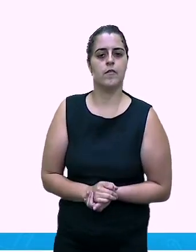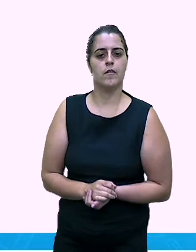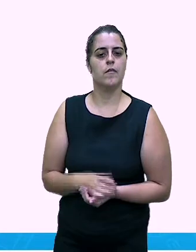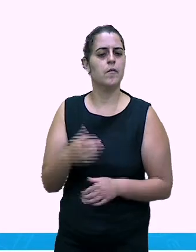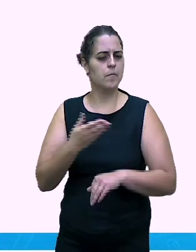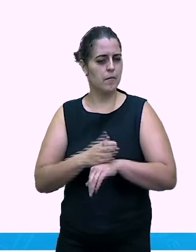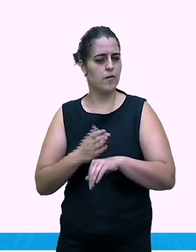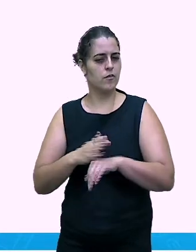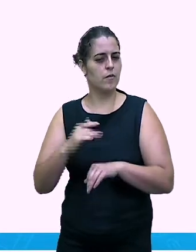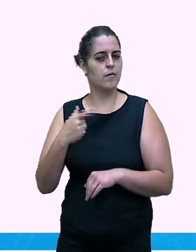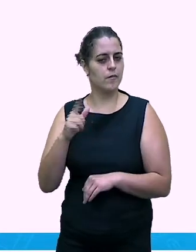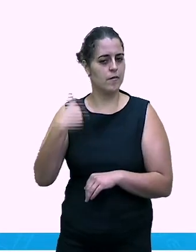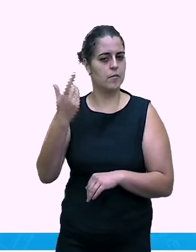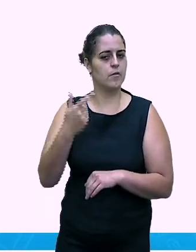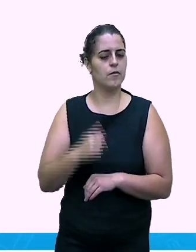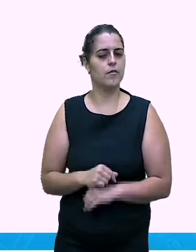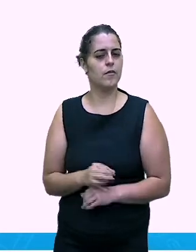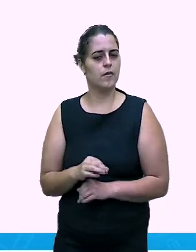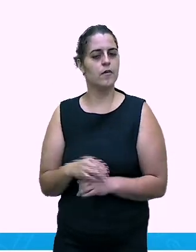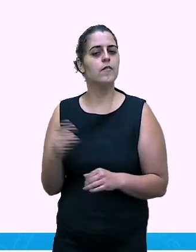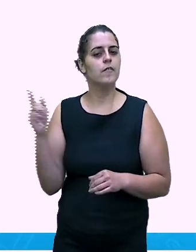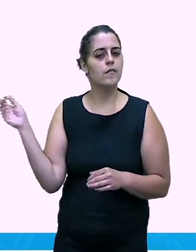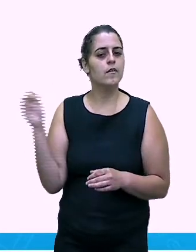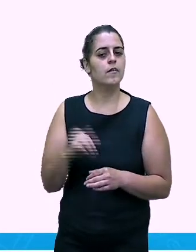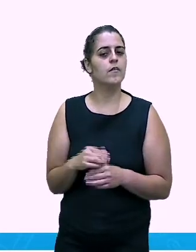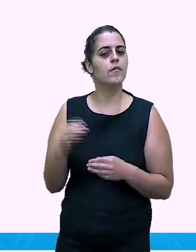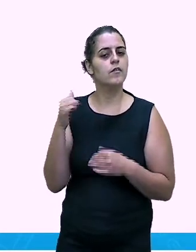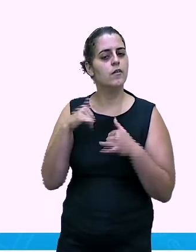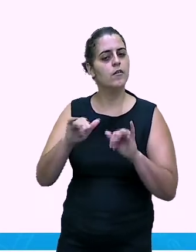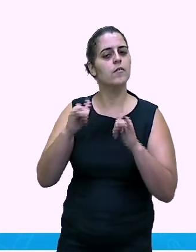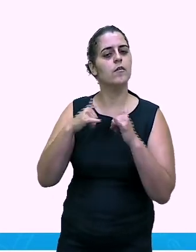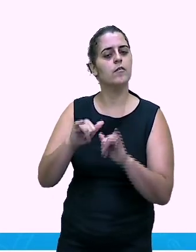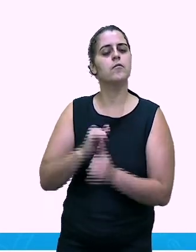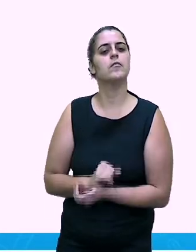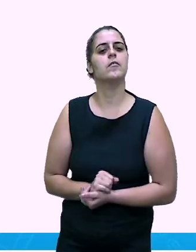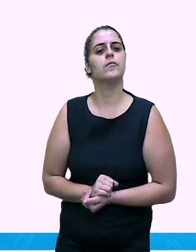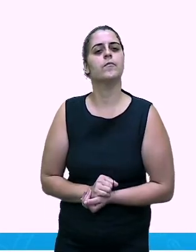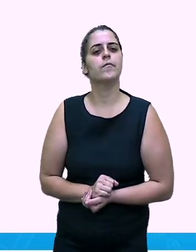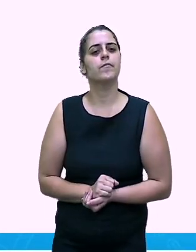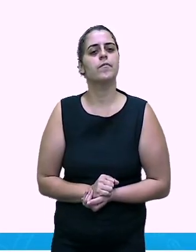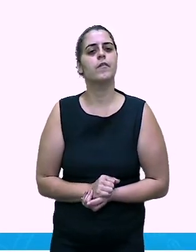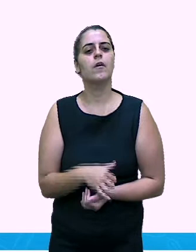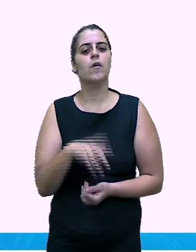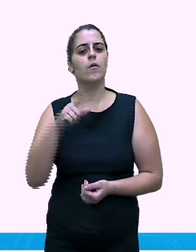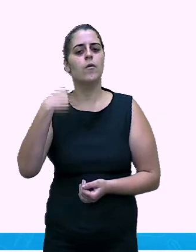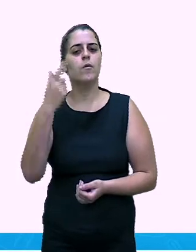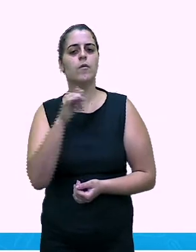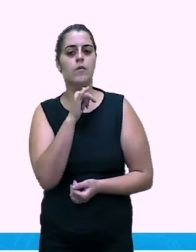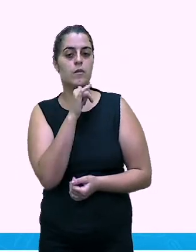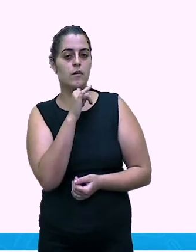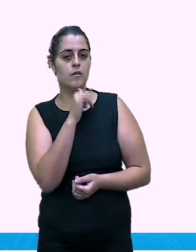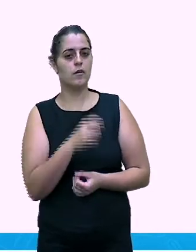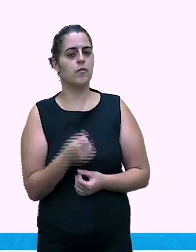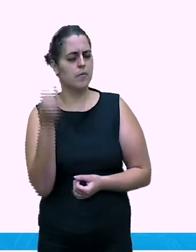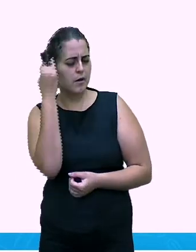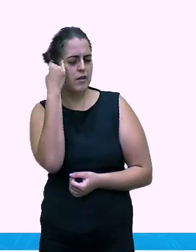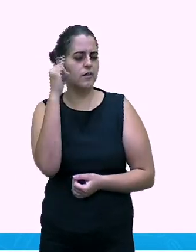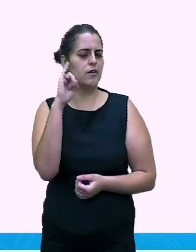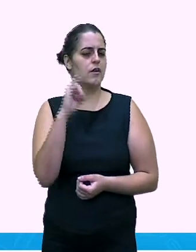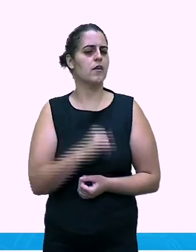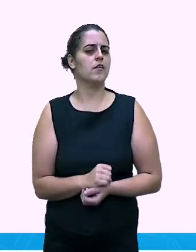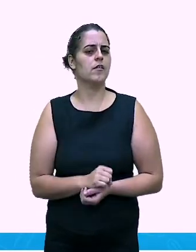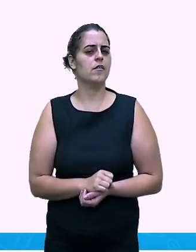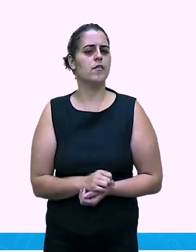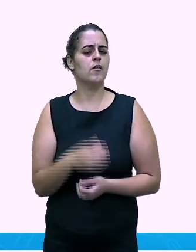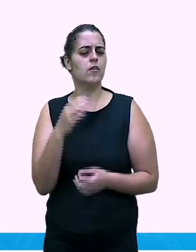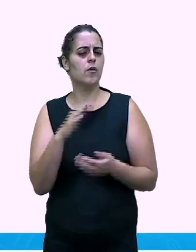um pouquinho mais para frente, mas já fique com você aí esta informação. Outra ideia para a gente colocar lá com a ideia